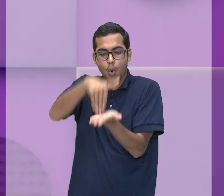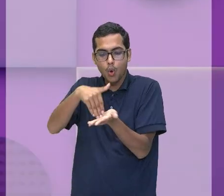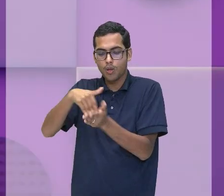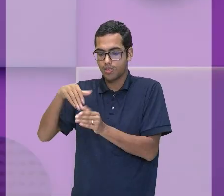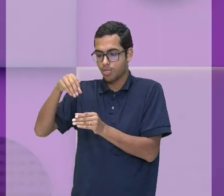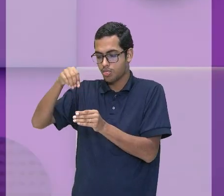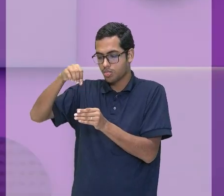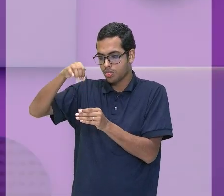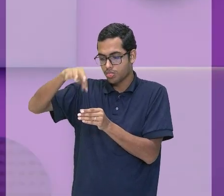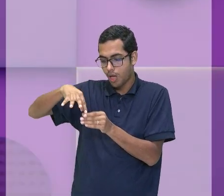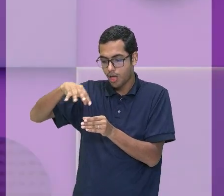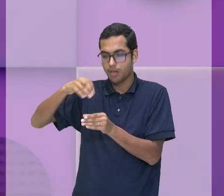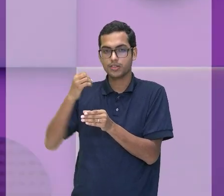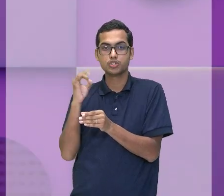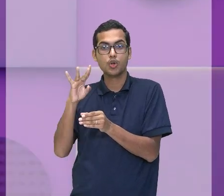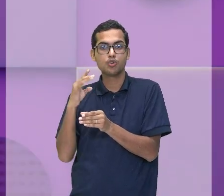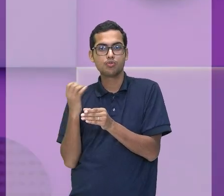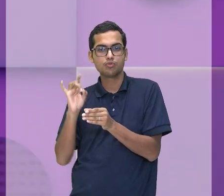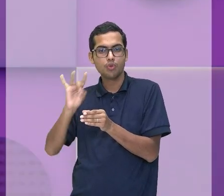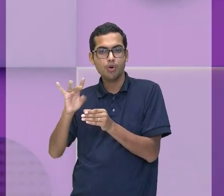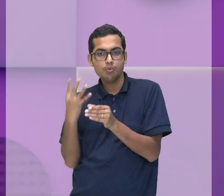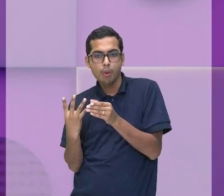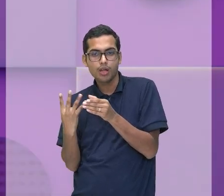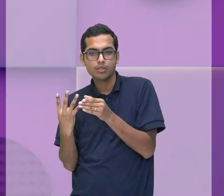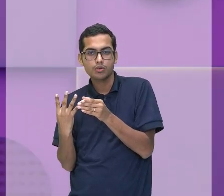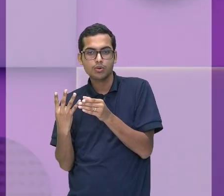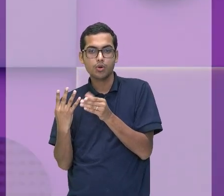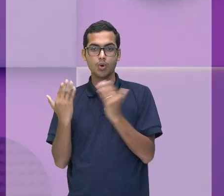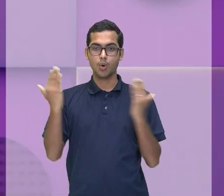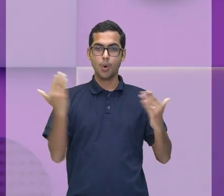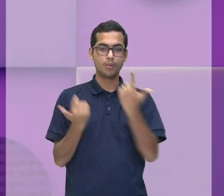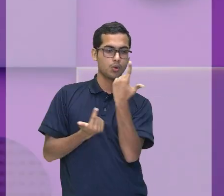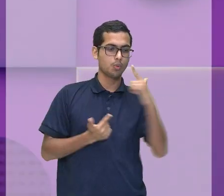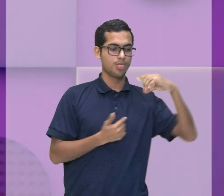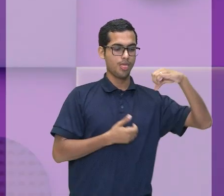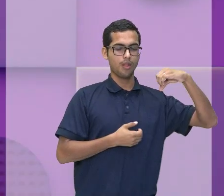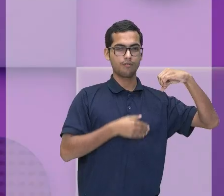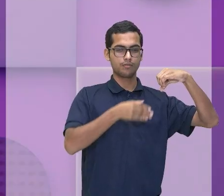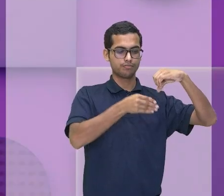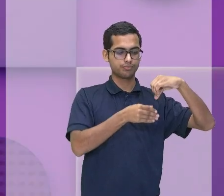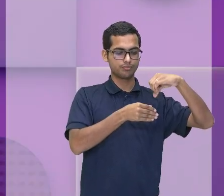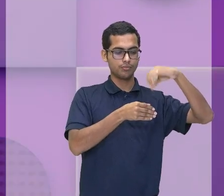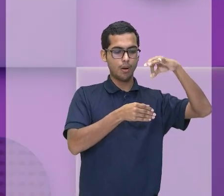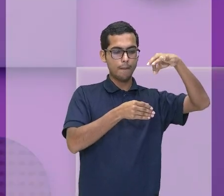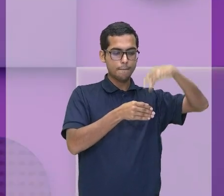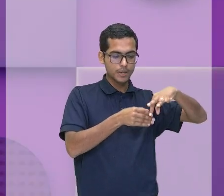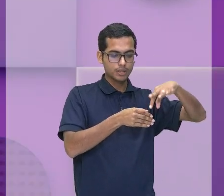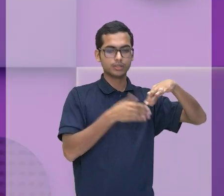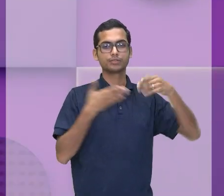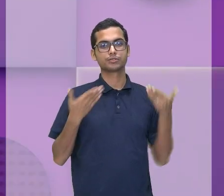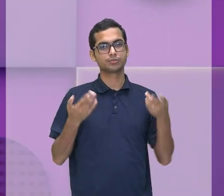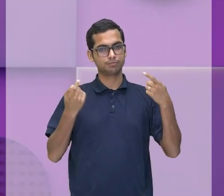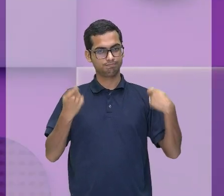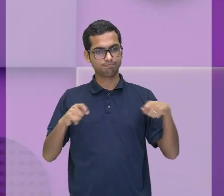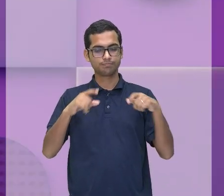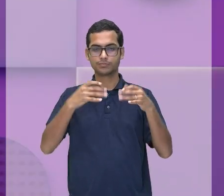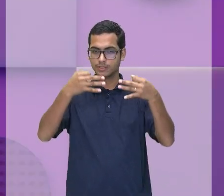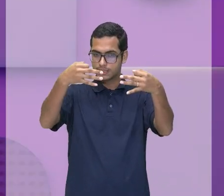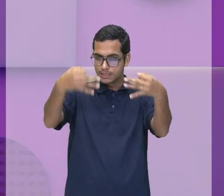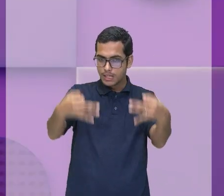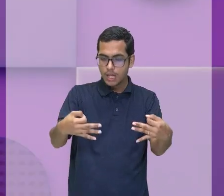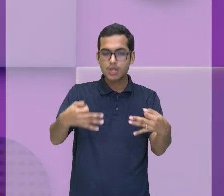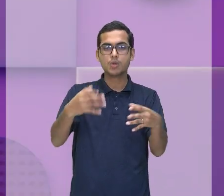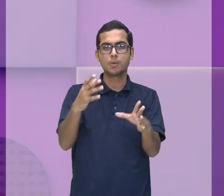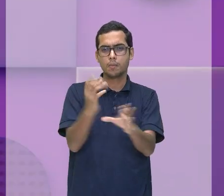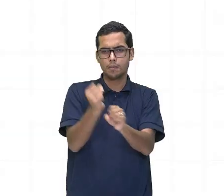Deu para entender? O que significa? Que o 9 não é divisor de 40. Beleza, pessoal? Vamos lá, vamos